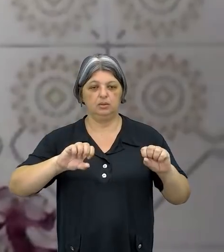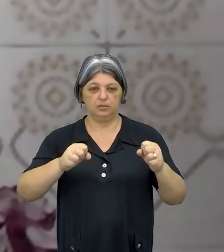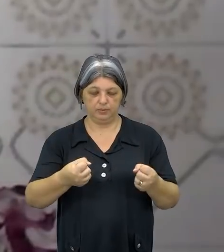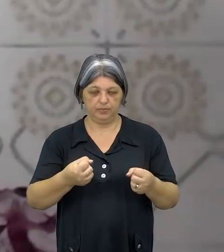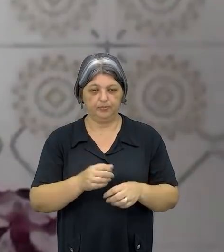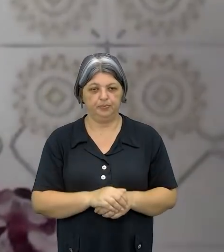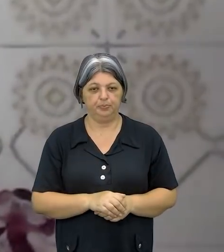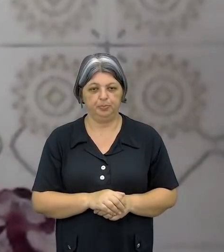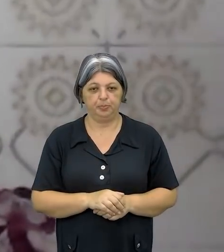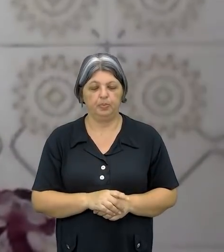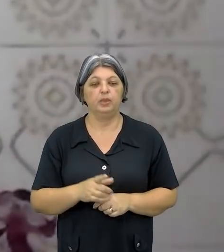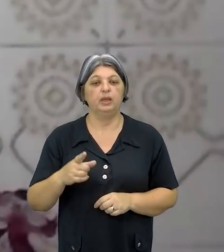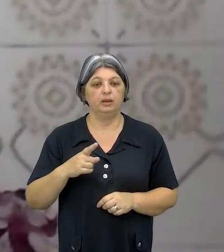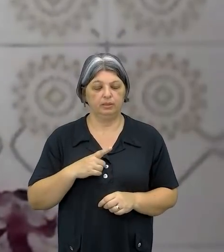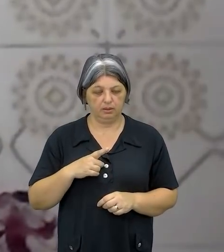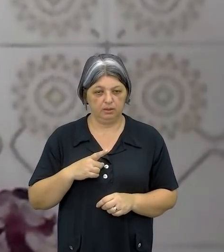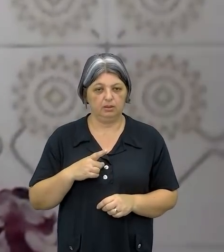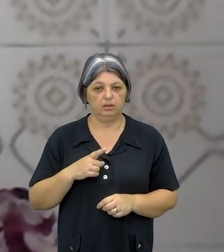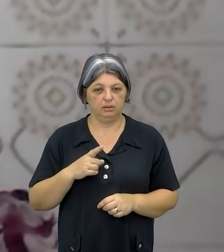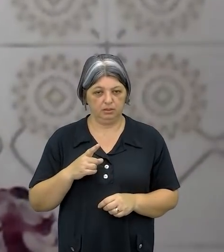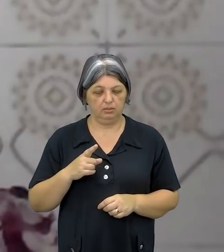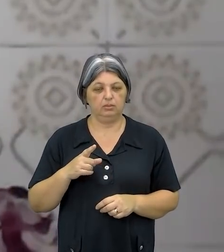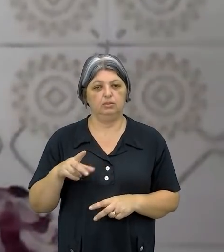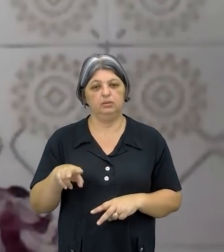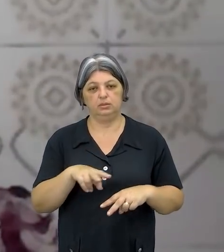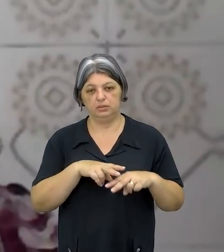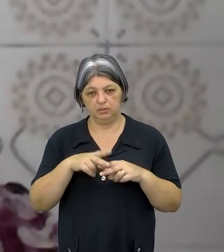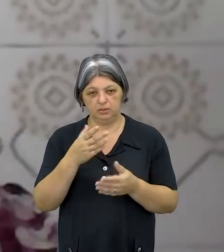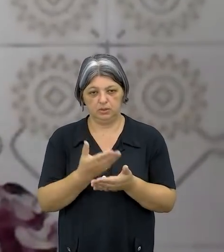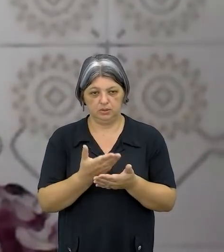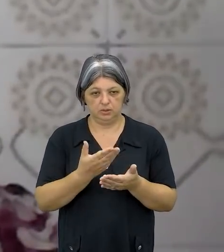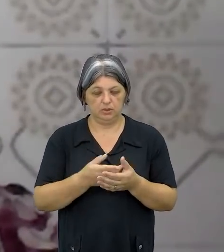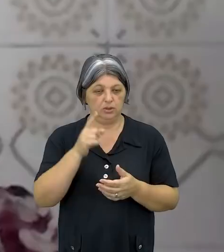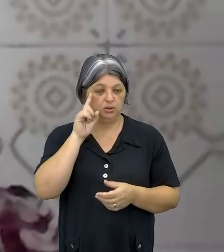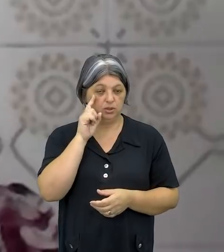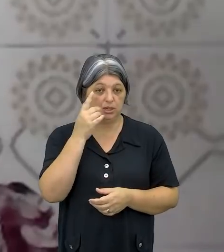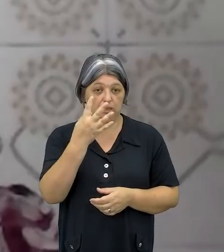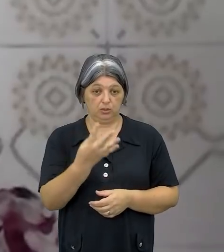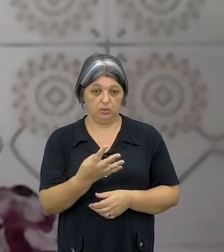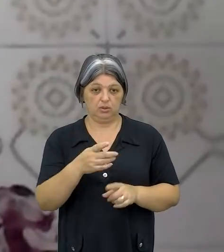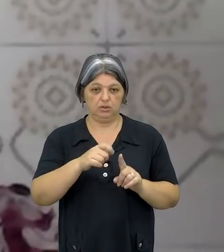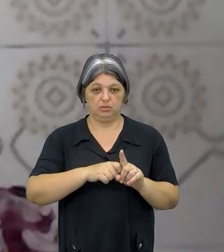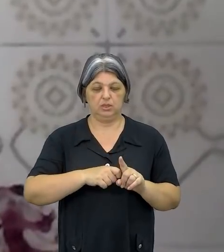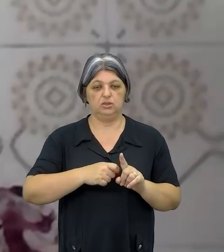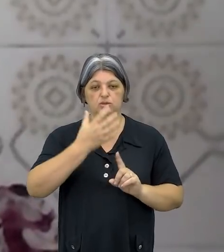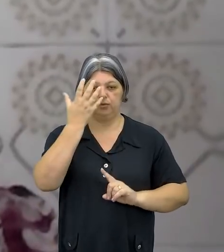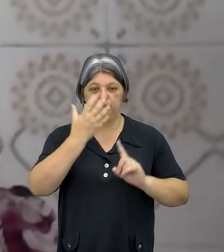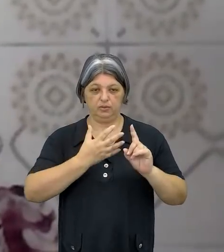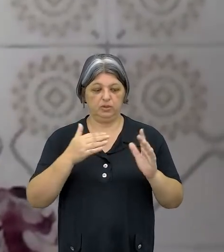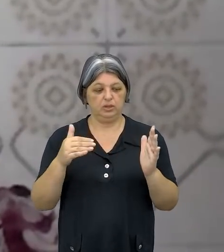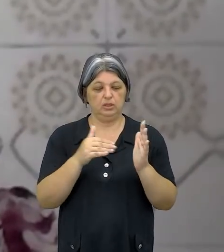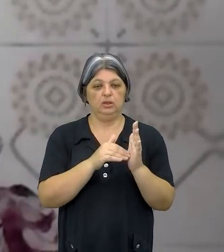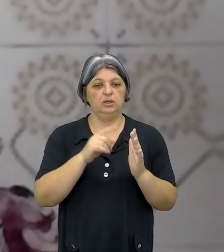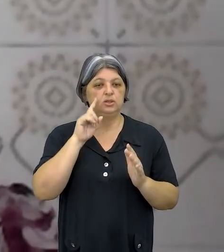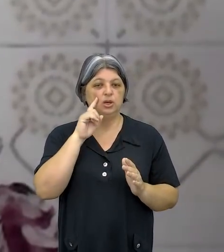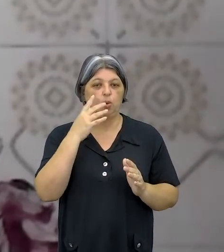uma retomada aí de estudos, né, com os estudantes do dia 14 de fevereiro até o dia 4 de